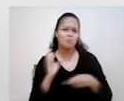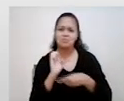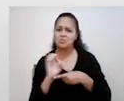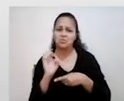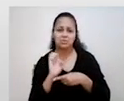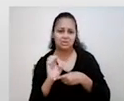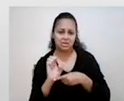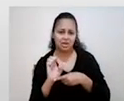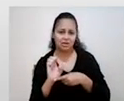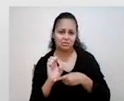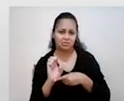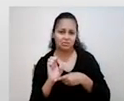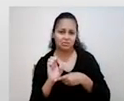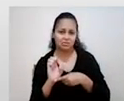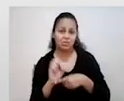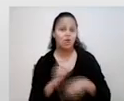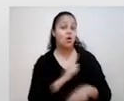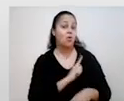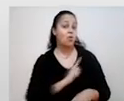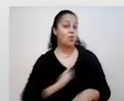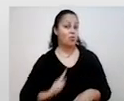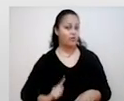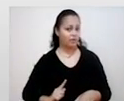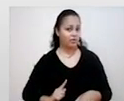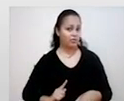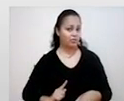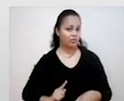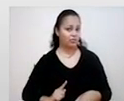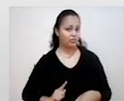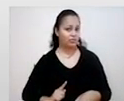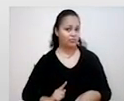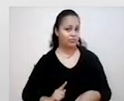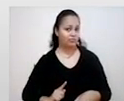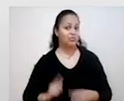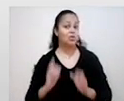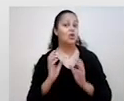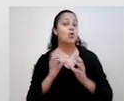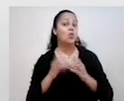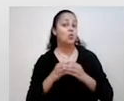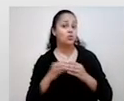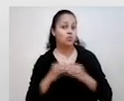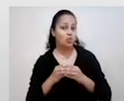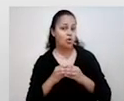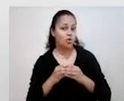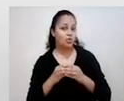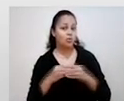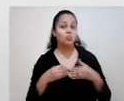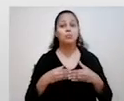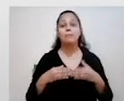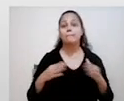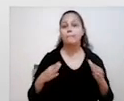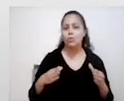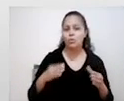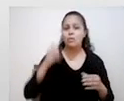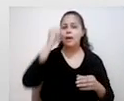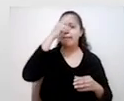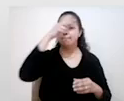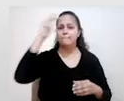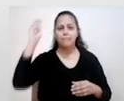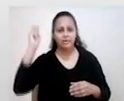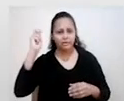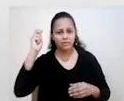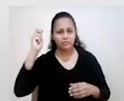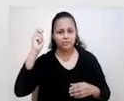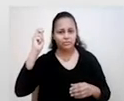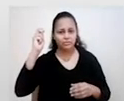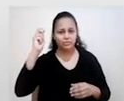Estado? Esse Estado com letra maiúscula quer dizer o quê? O governo, né? Os órgãos públicos, aí vamos dizer da prefeitura,